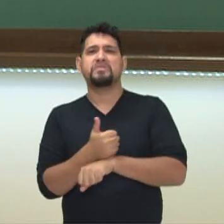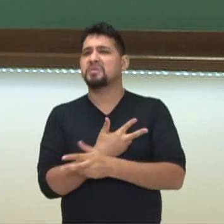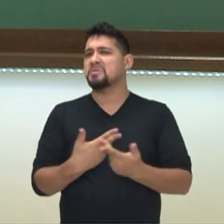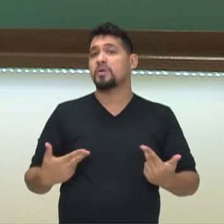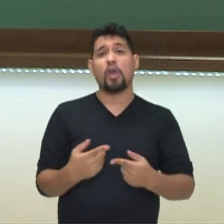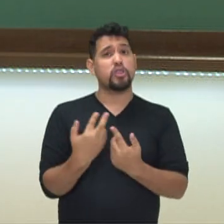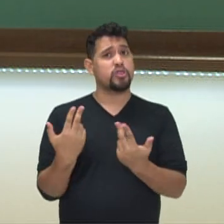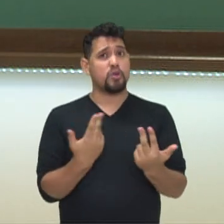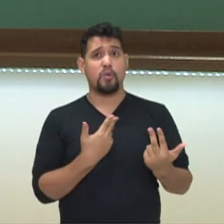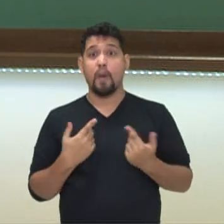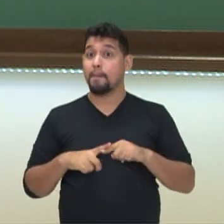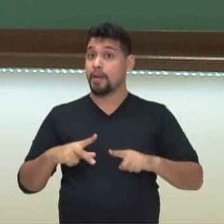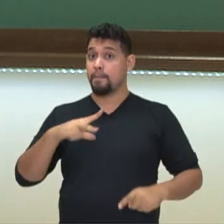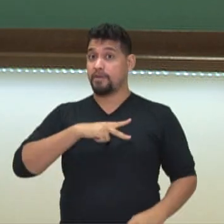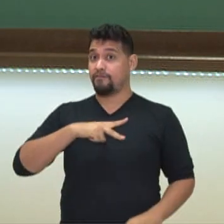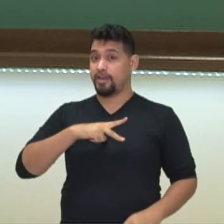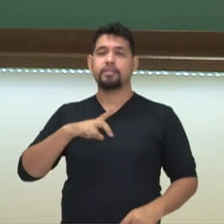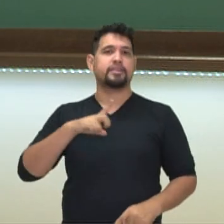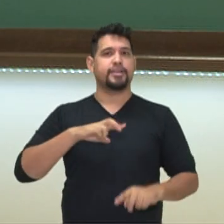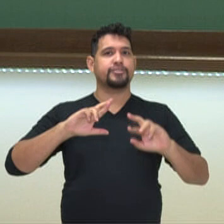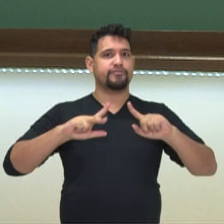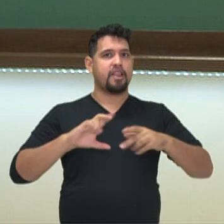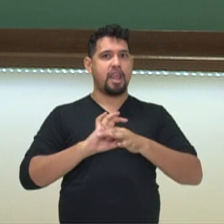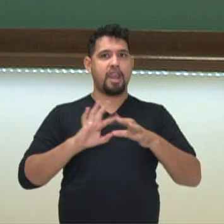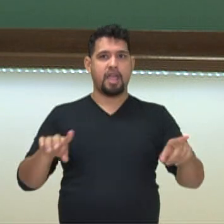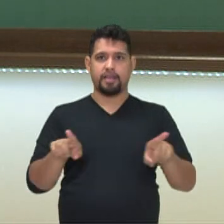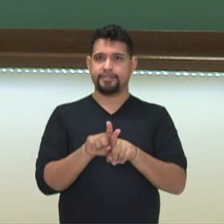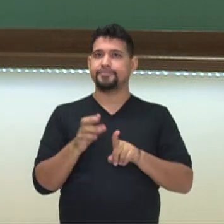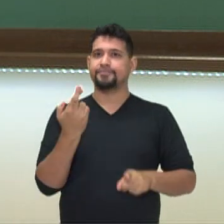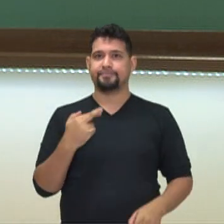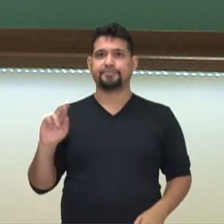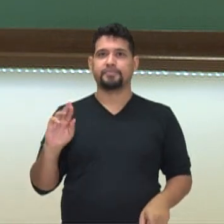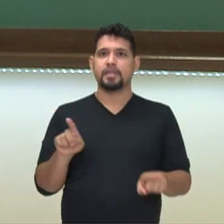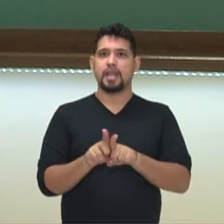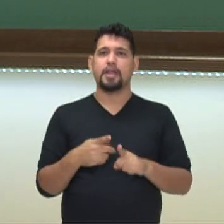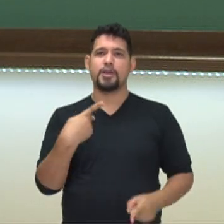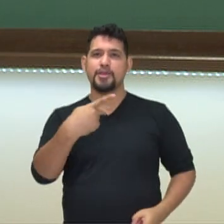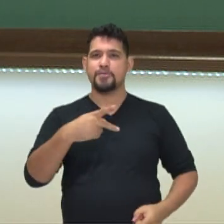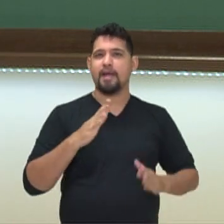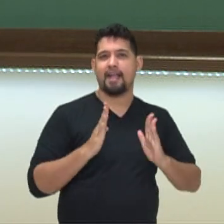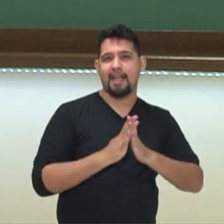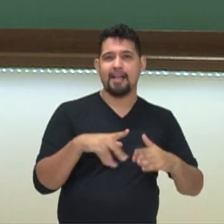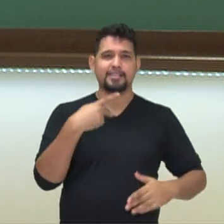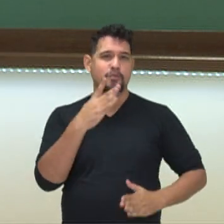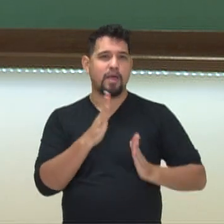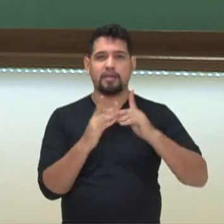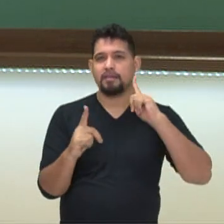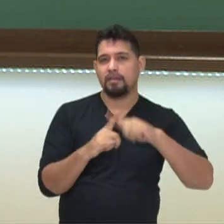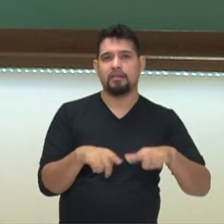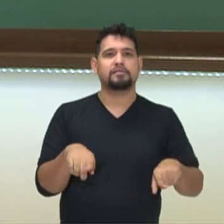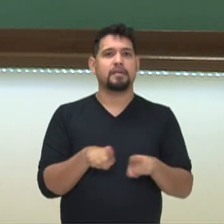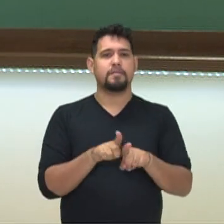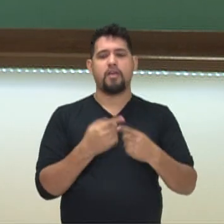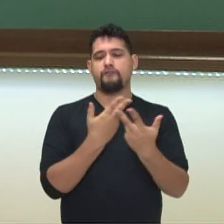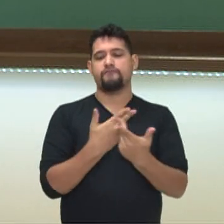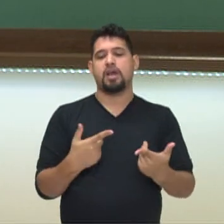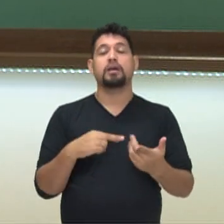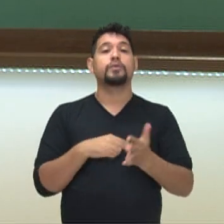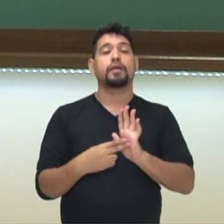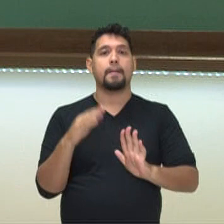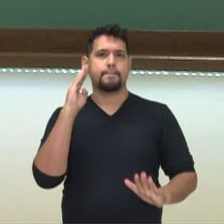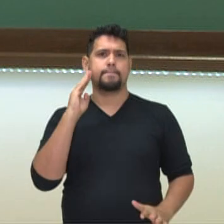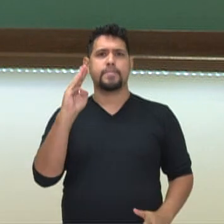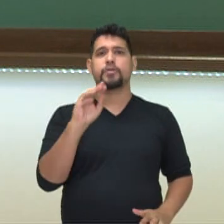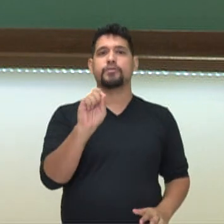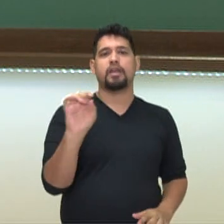Na esfera privada, aí sim temos liberdade religiosa, aí na tua casa, na tua igreja, valem os